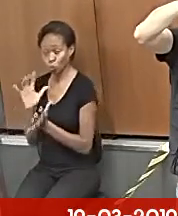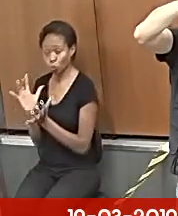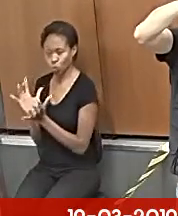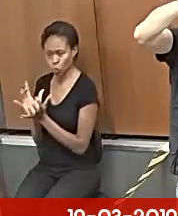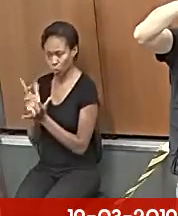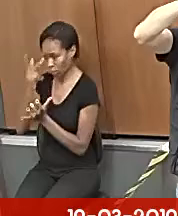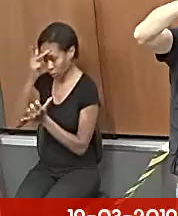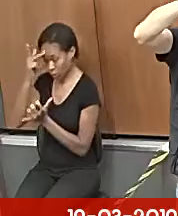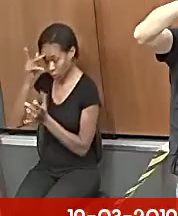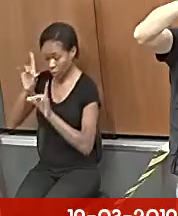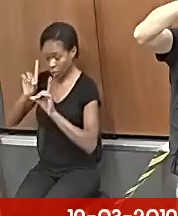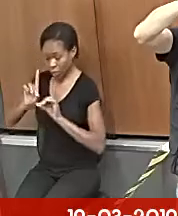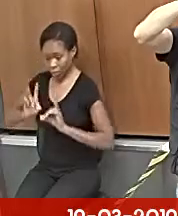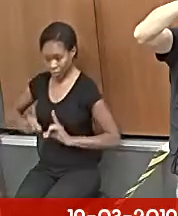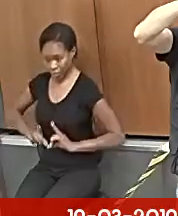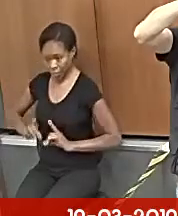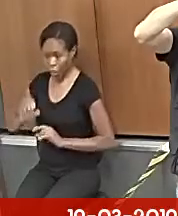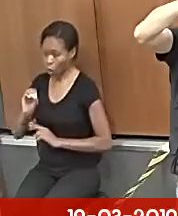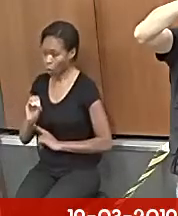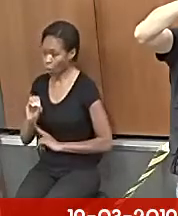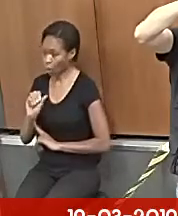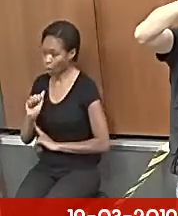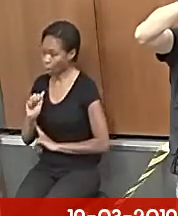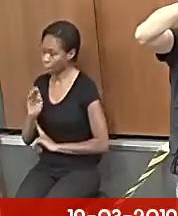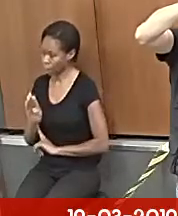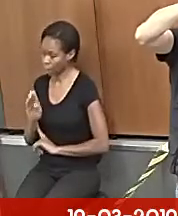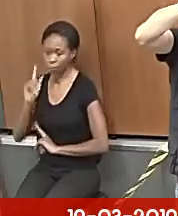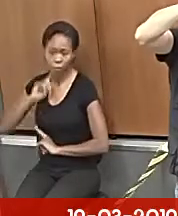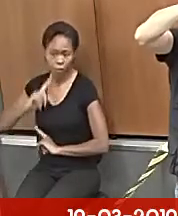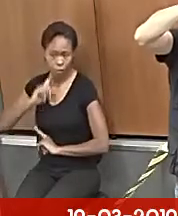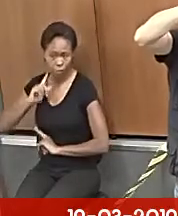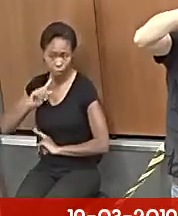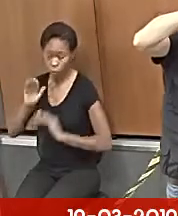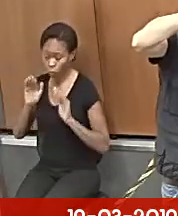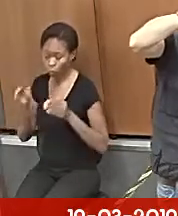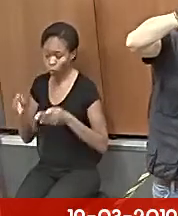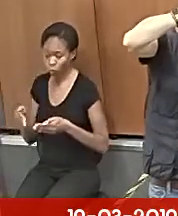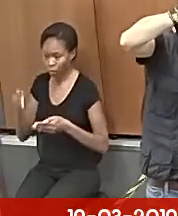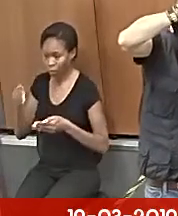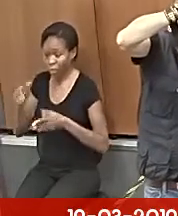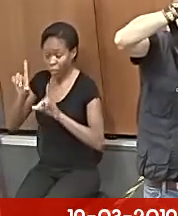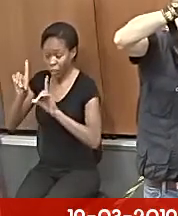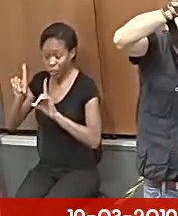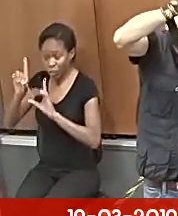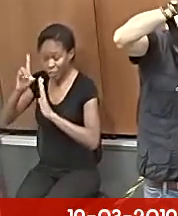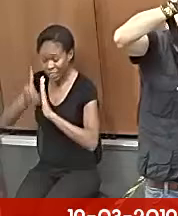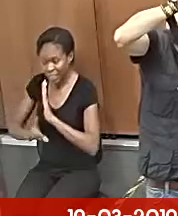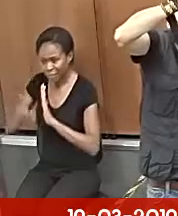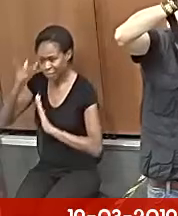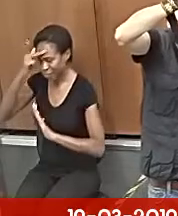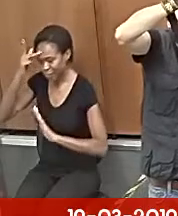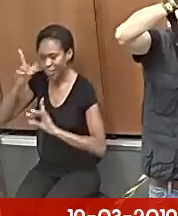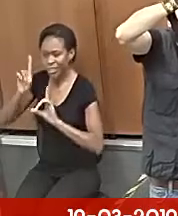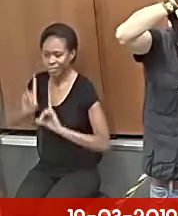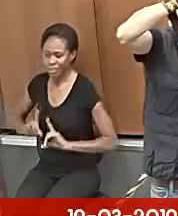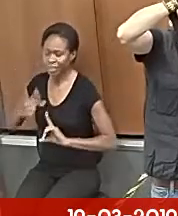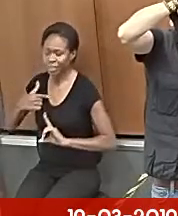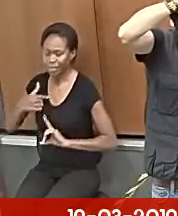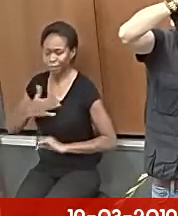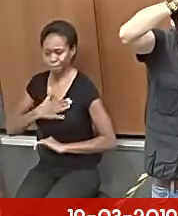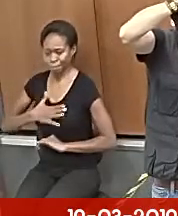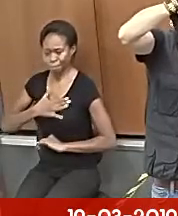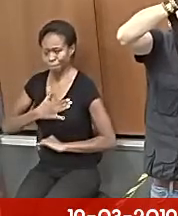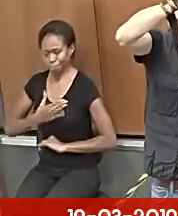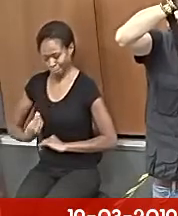junto à oab de minas que visa promover os direitos das pessoas com deficiência e me sinto muito lisonjeado está aqui participando